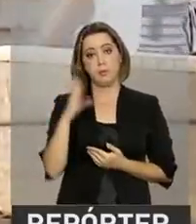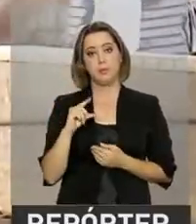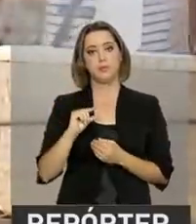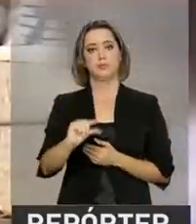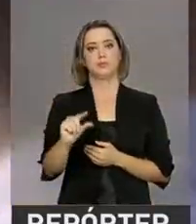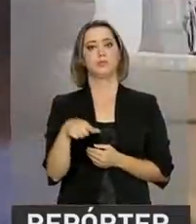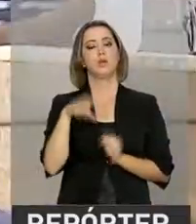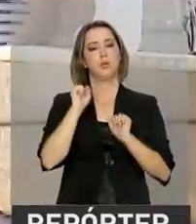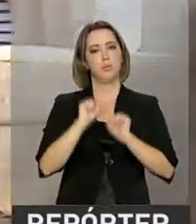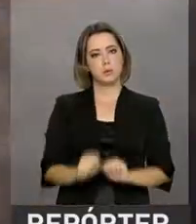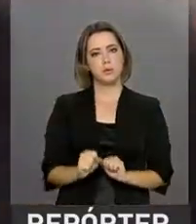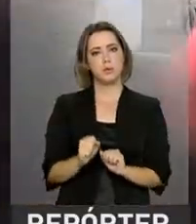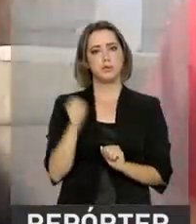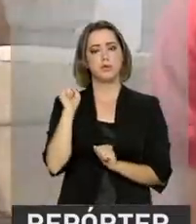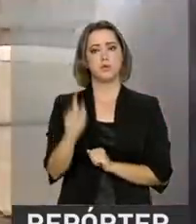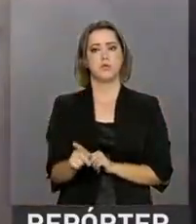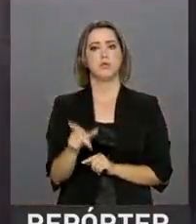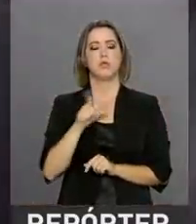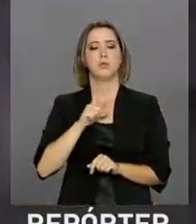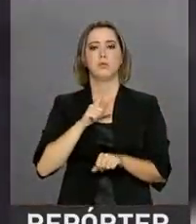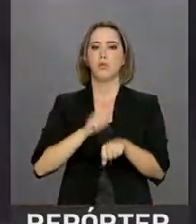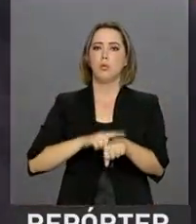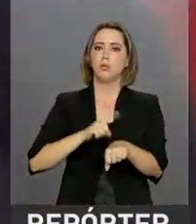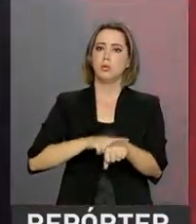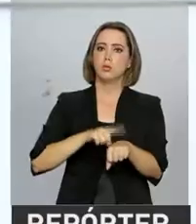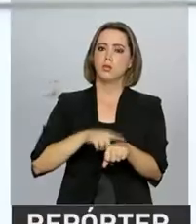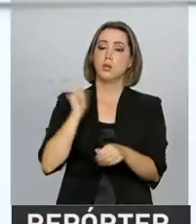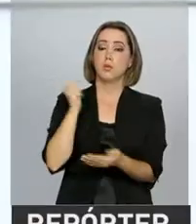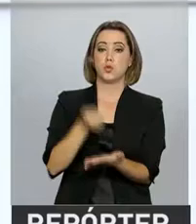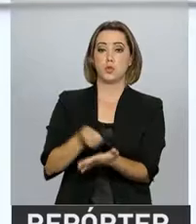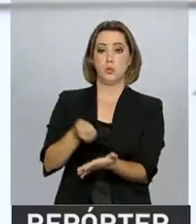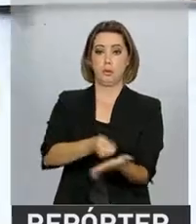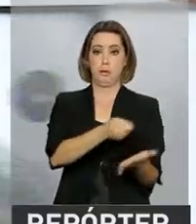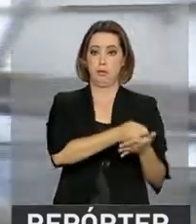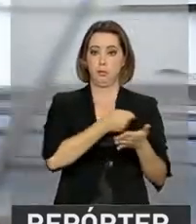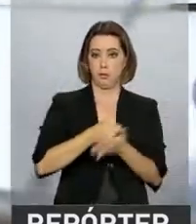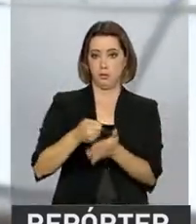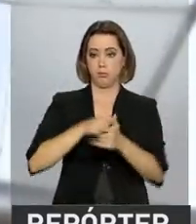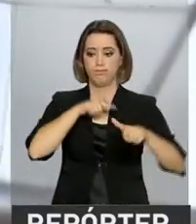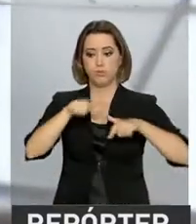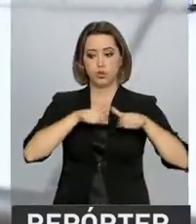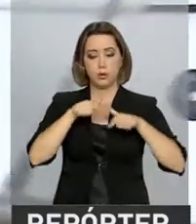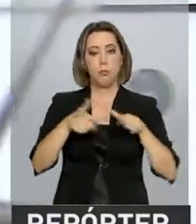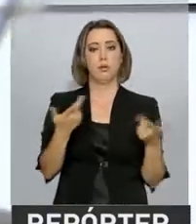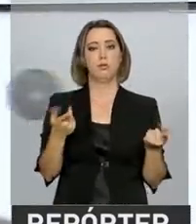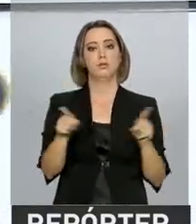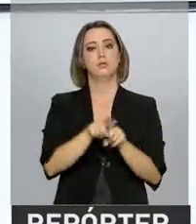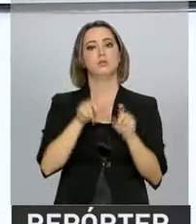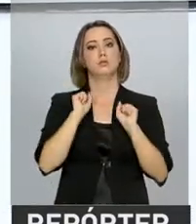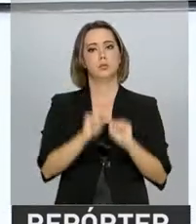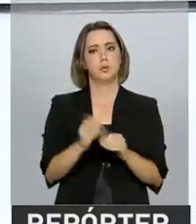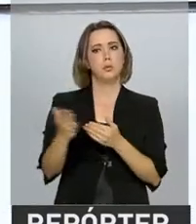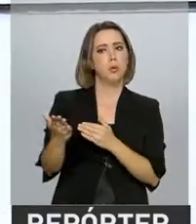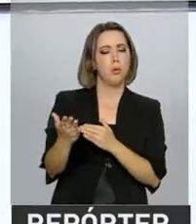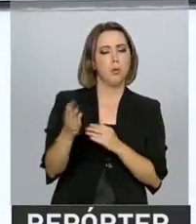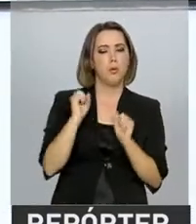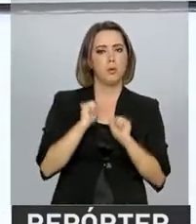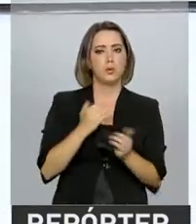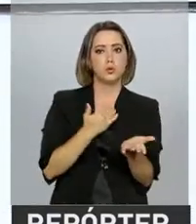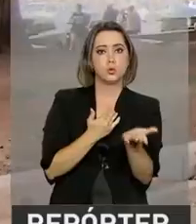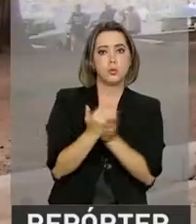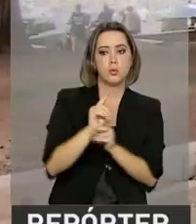em que é possível se aposentar por tempo de contribuição. Além da possibilidade de começar a receber os benefícios da